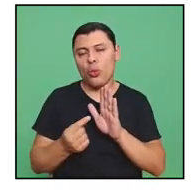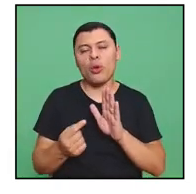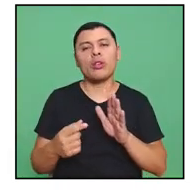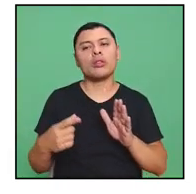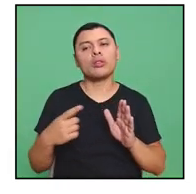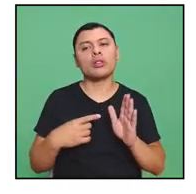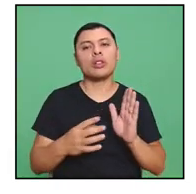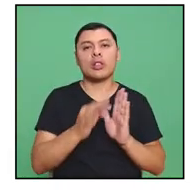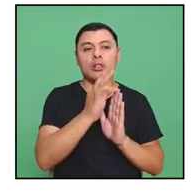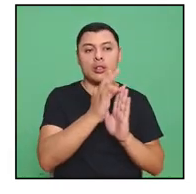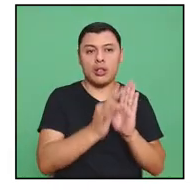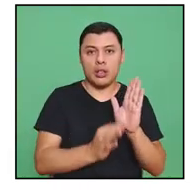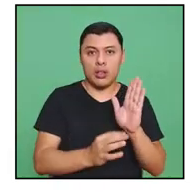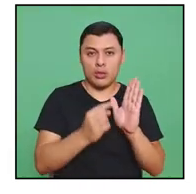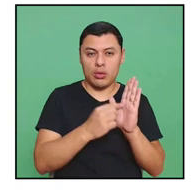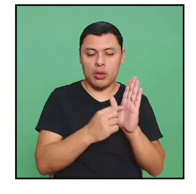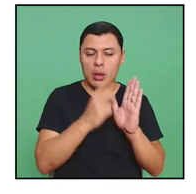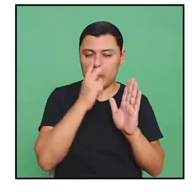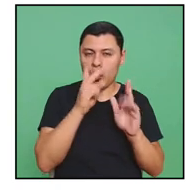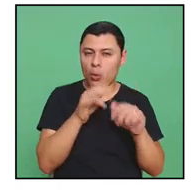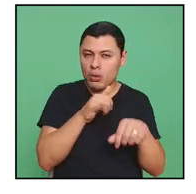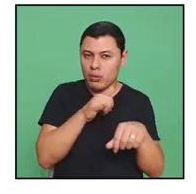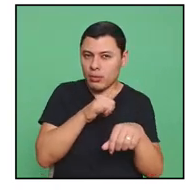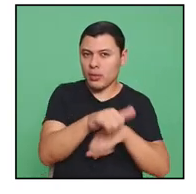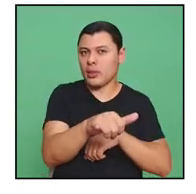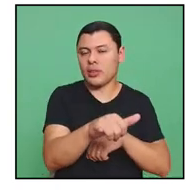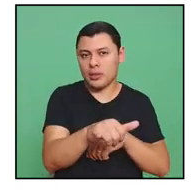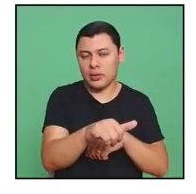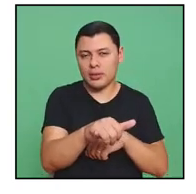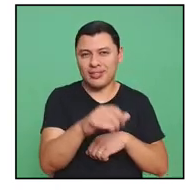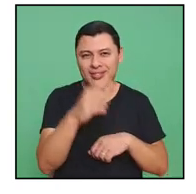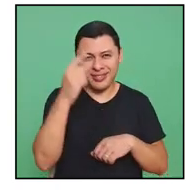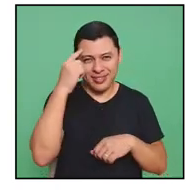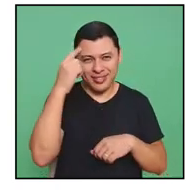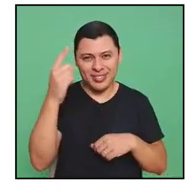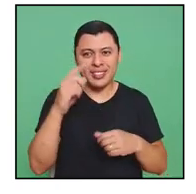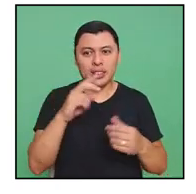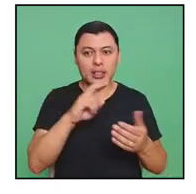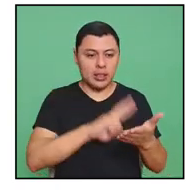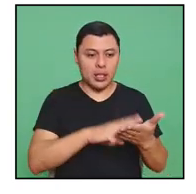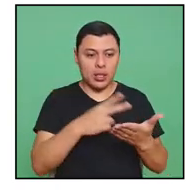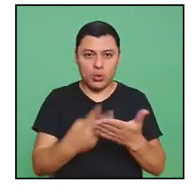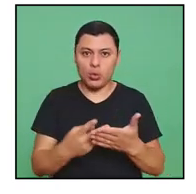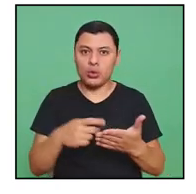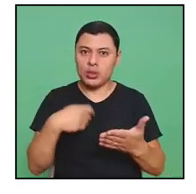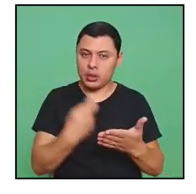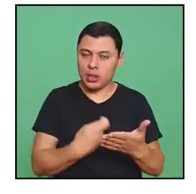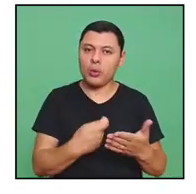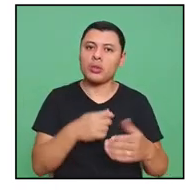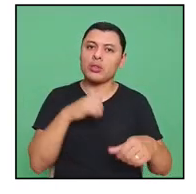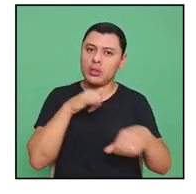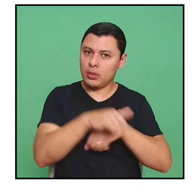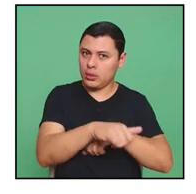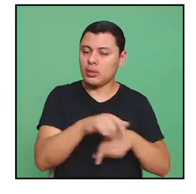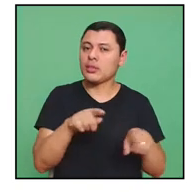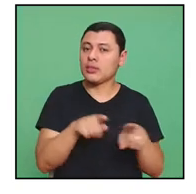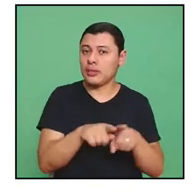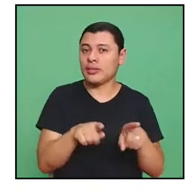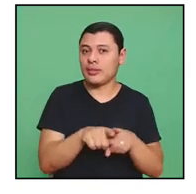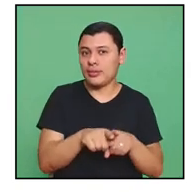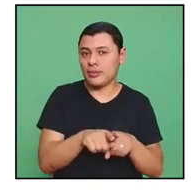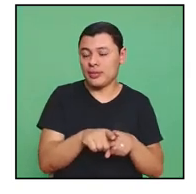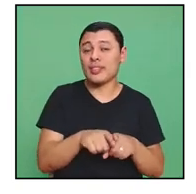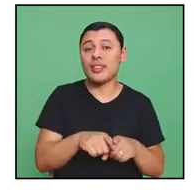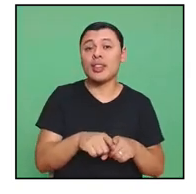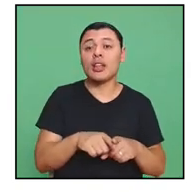que ele opera como uma traição, né? Pensando naquela questão do tradutor enquanto traidor, que vocês